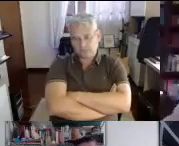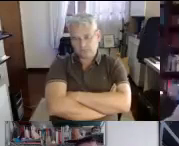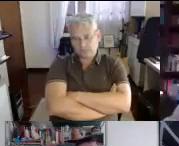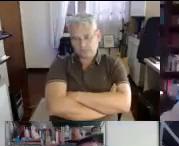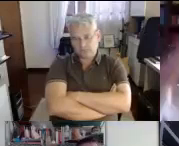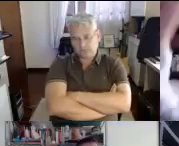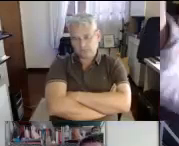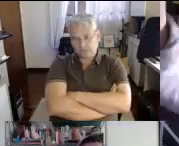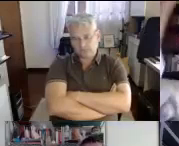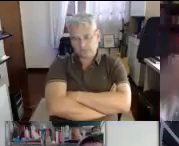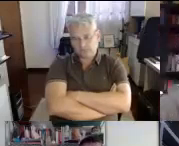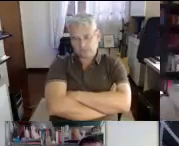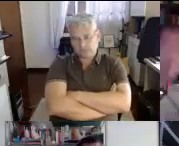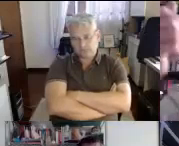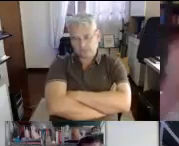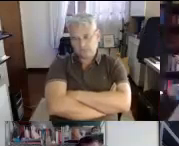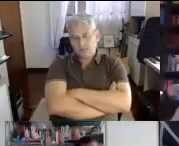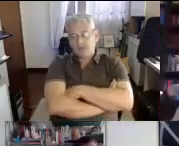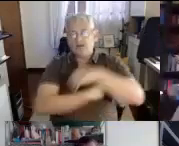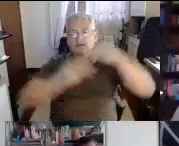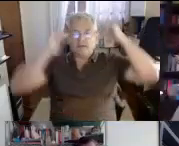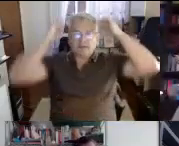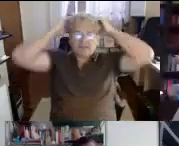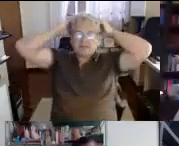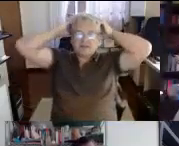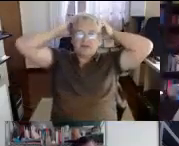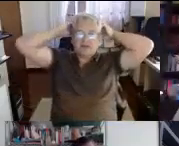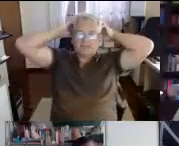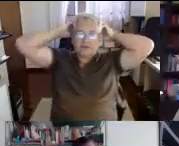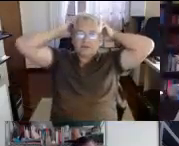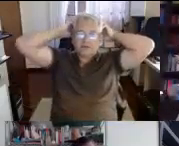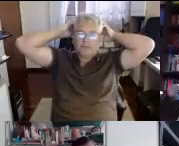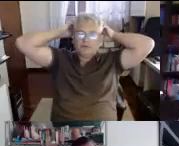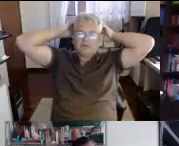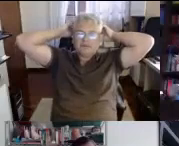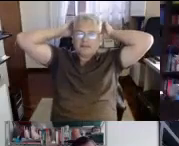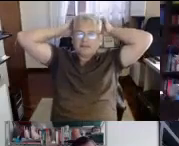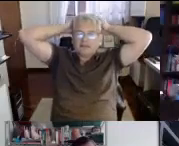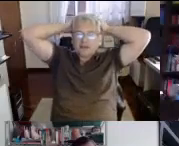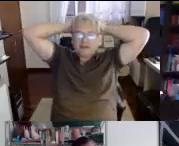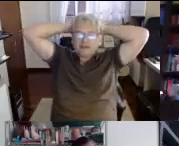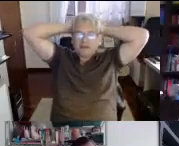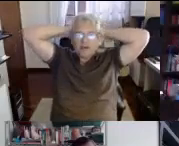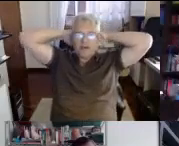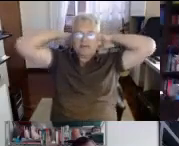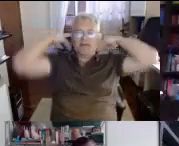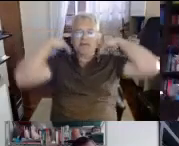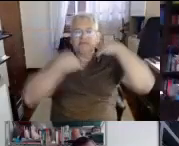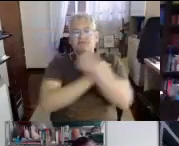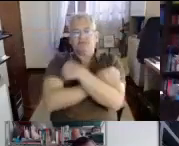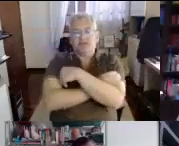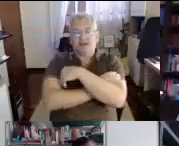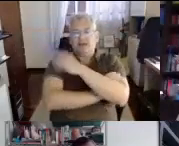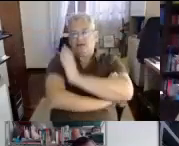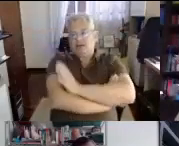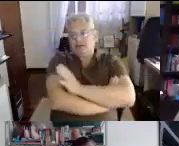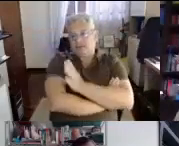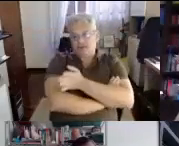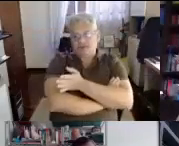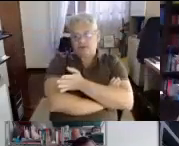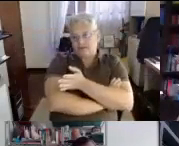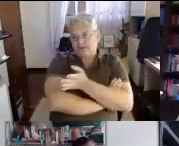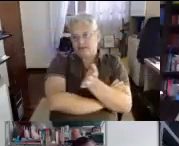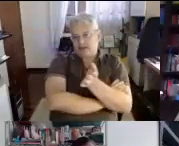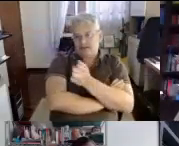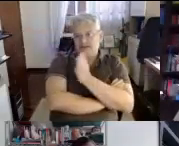um abriu, o outro deixou fechado, o outro... Não, mas assim, do ponto de vista de análise de engenharia, não é mais simples eu até posso falar